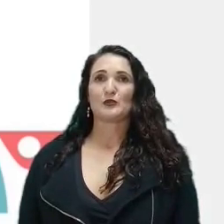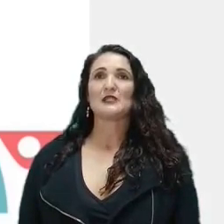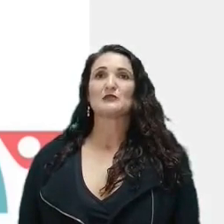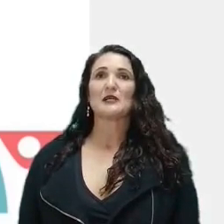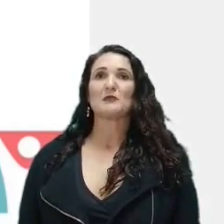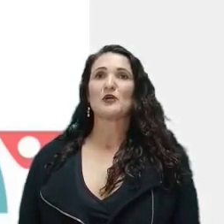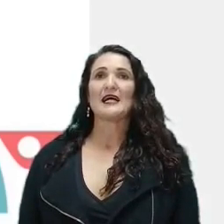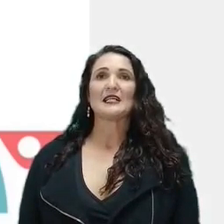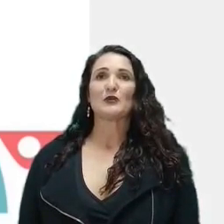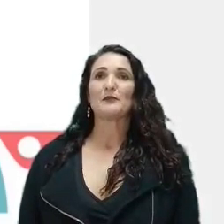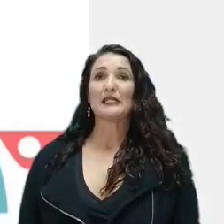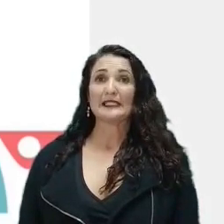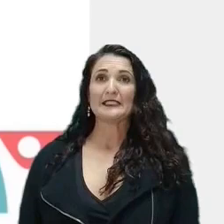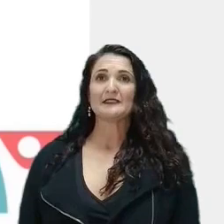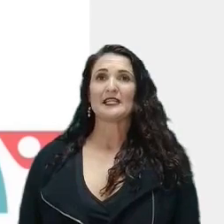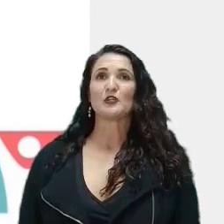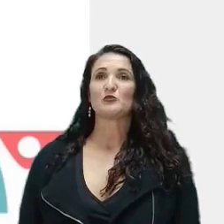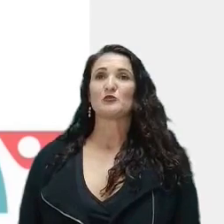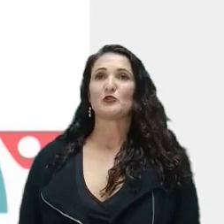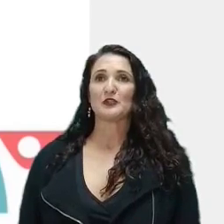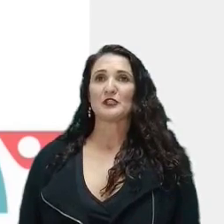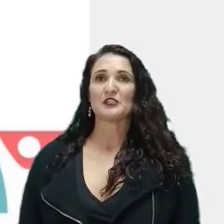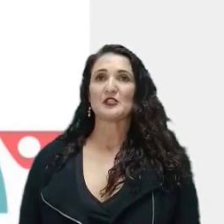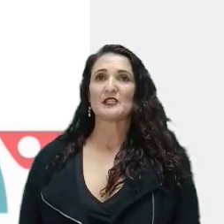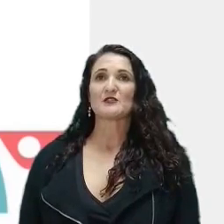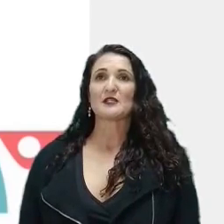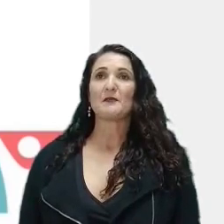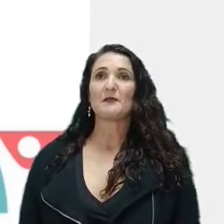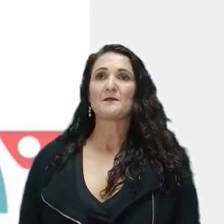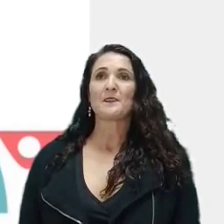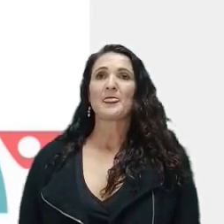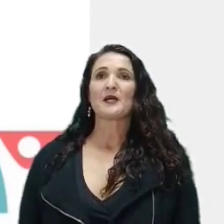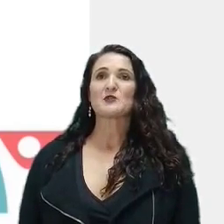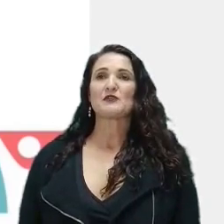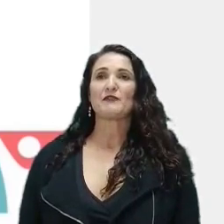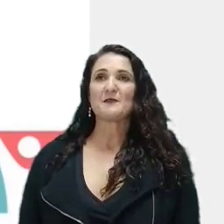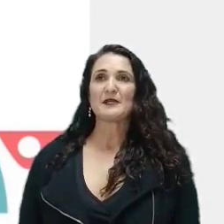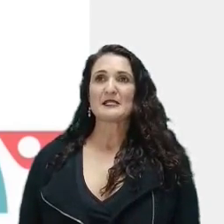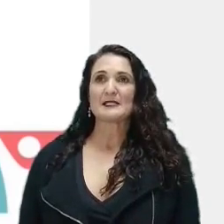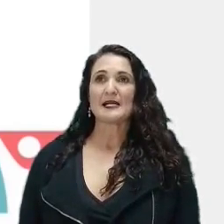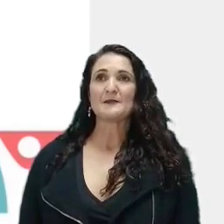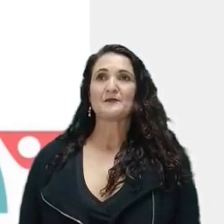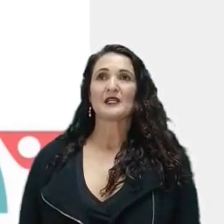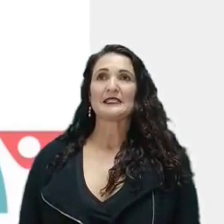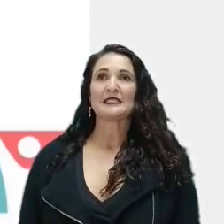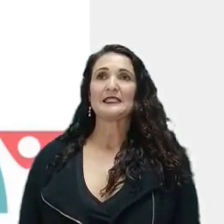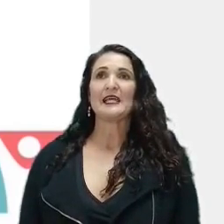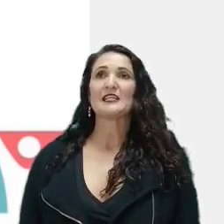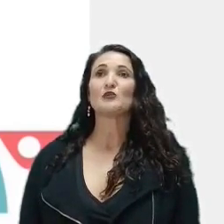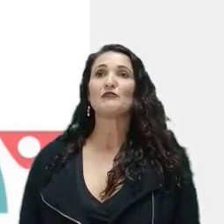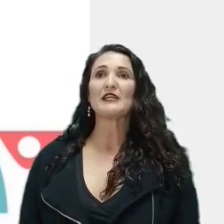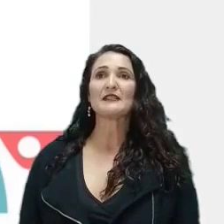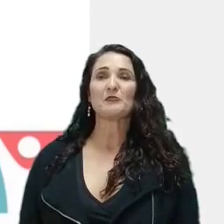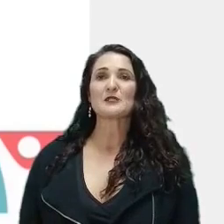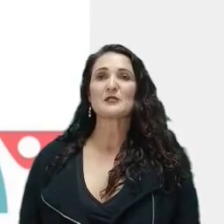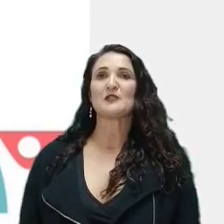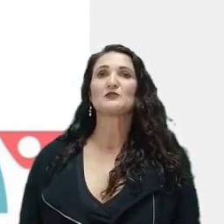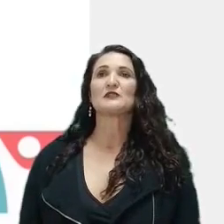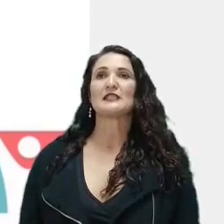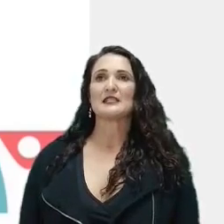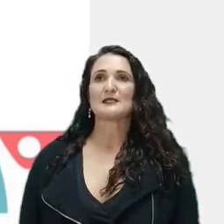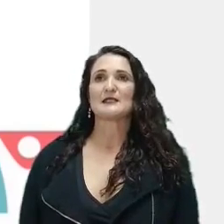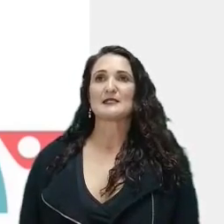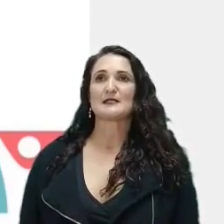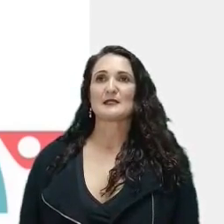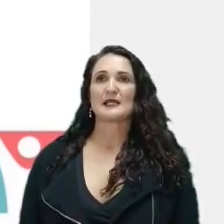o irmão, o namorado, a mãe, né? Como violadora de direitos também, mas o que faz pensar aqui é que